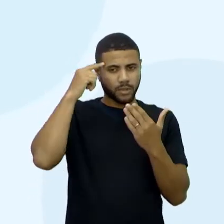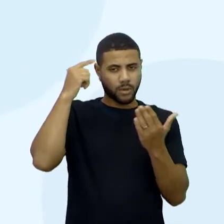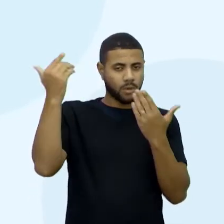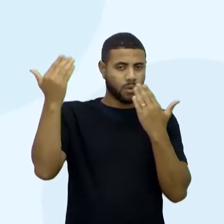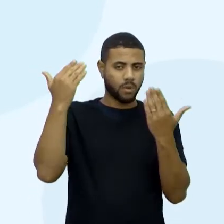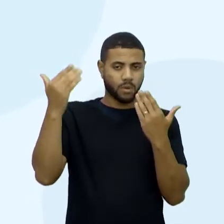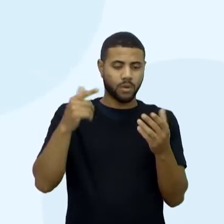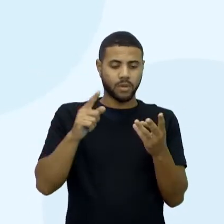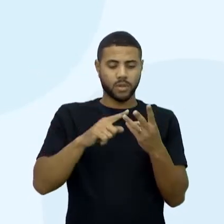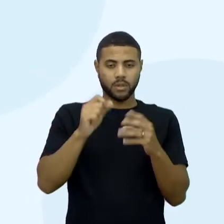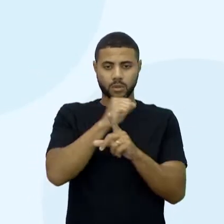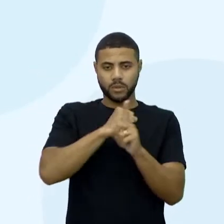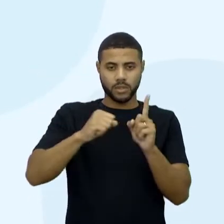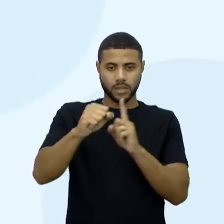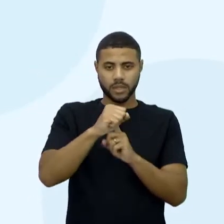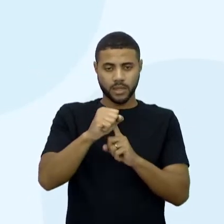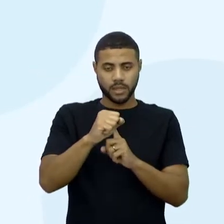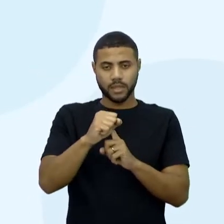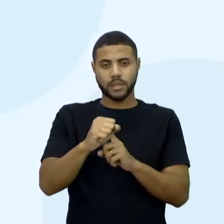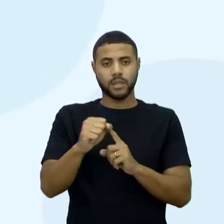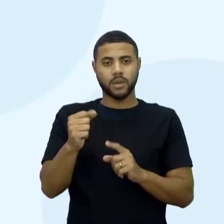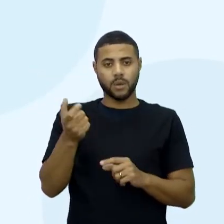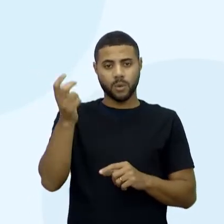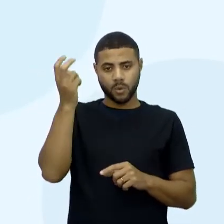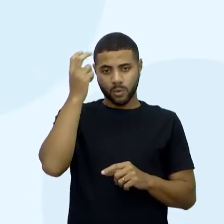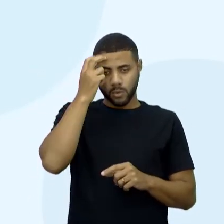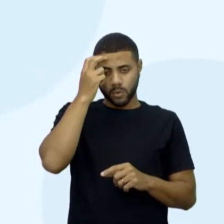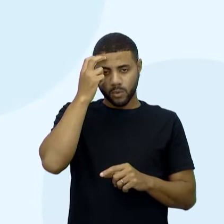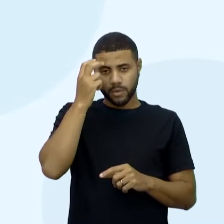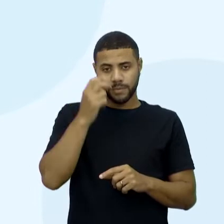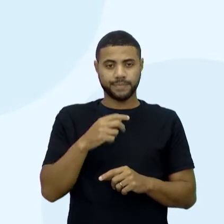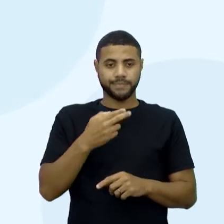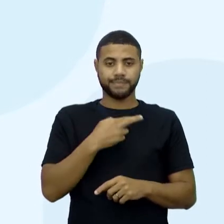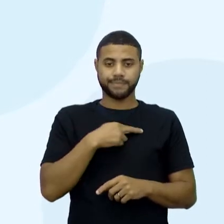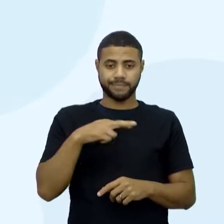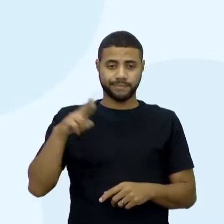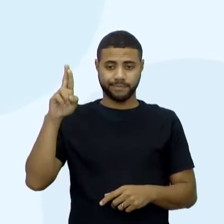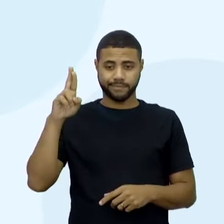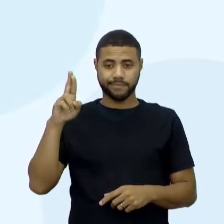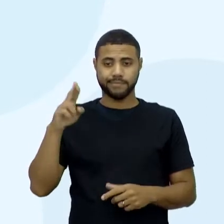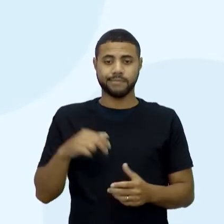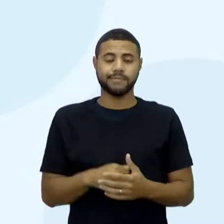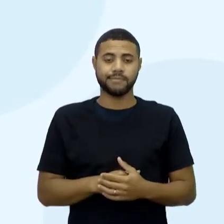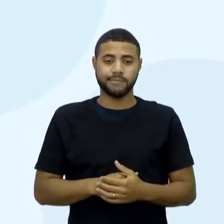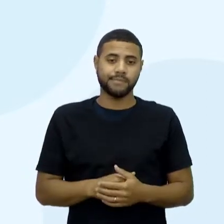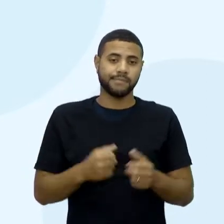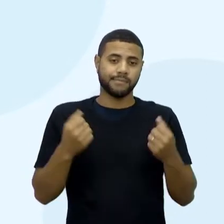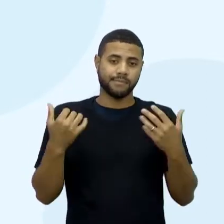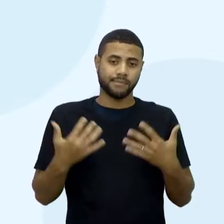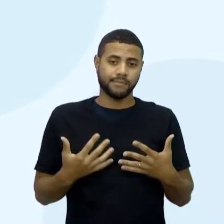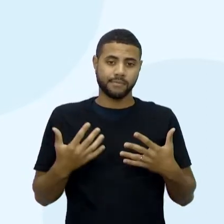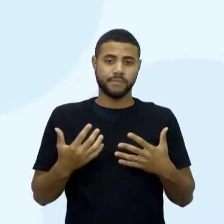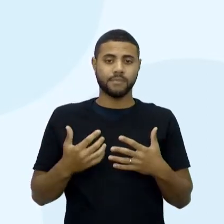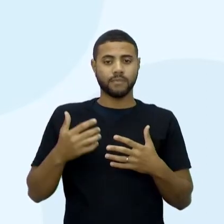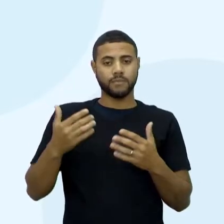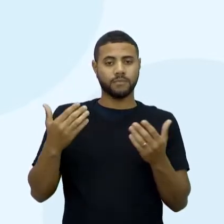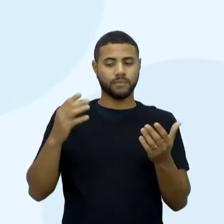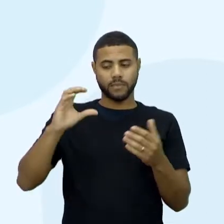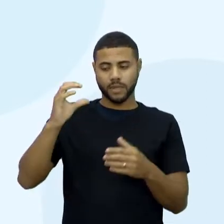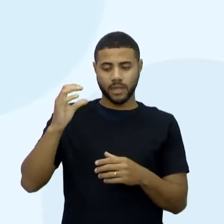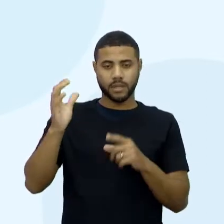sociais, culturais e espirituais. Reconhecendo que condutas científicas e